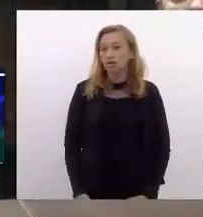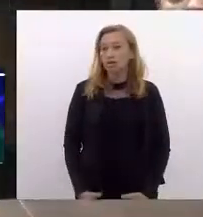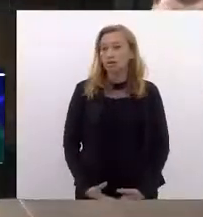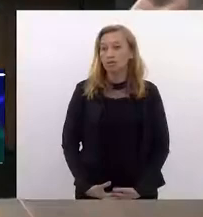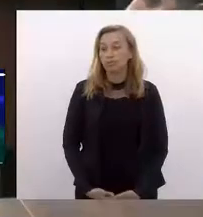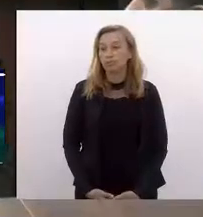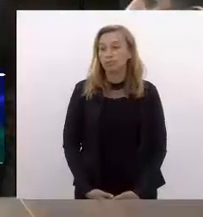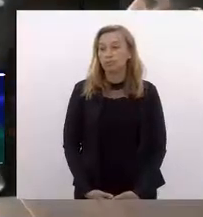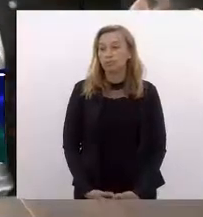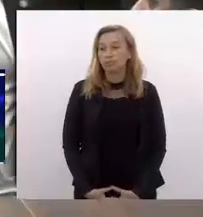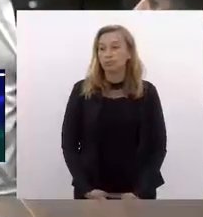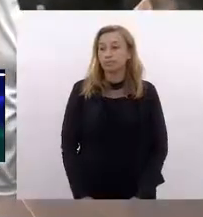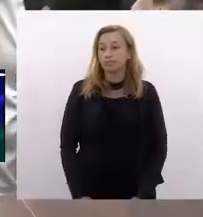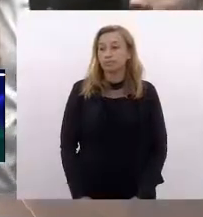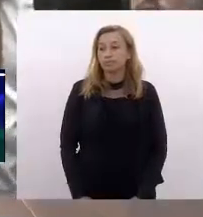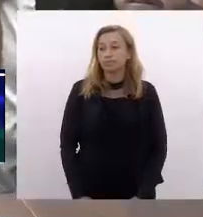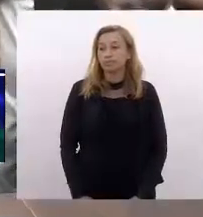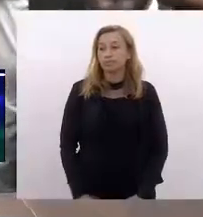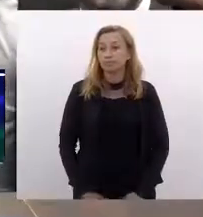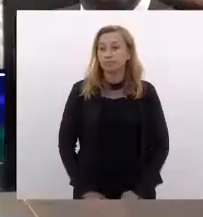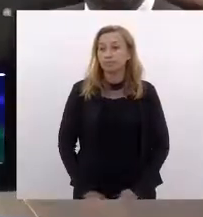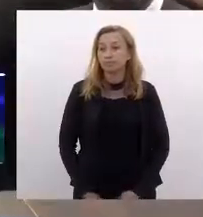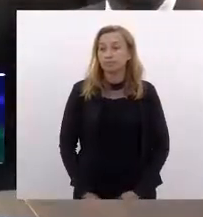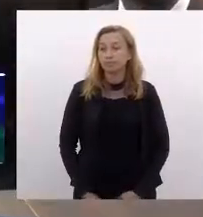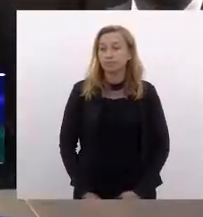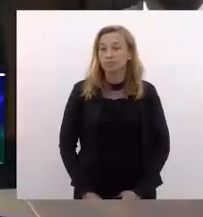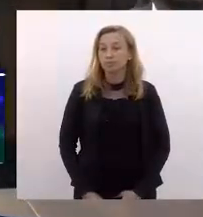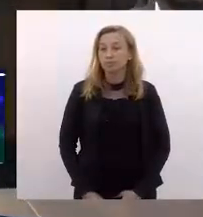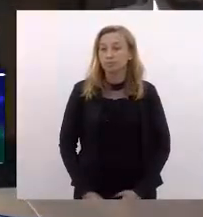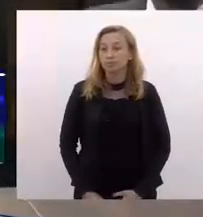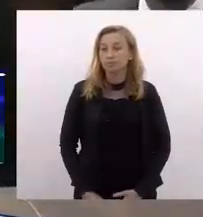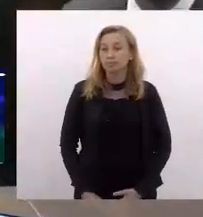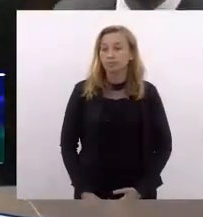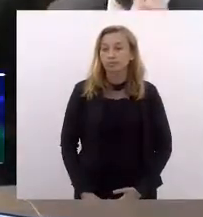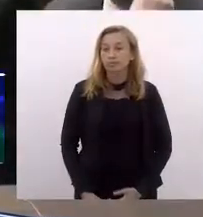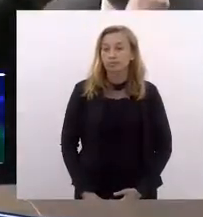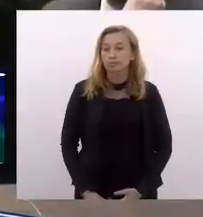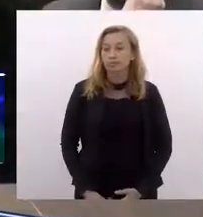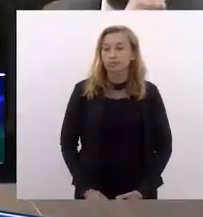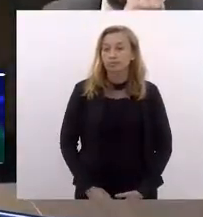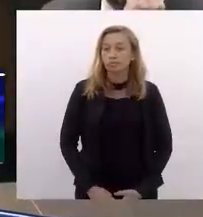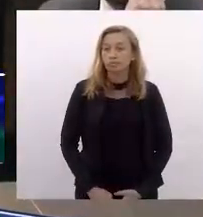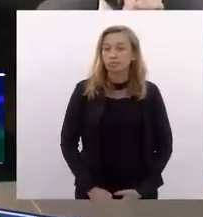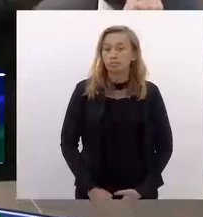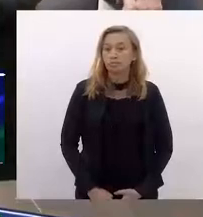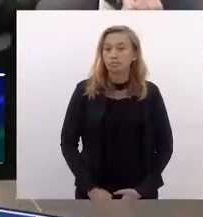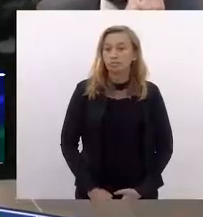E aí o celular